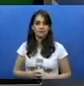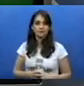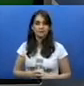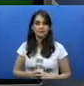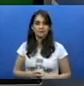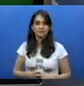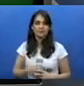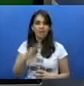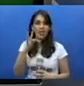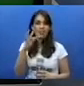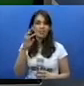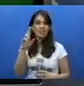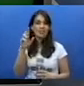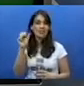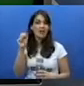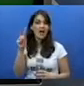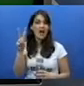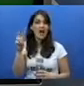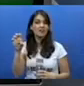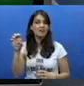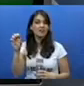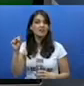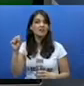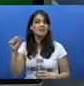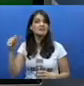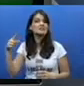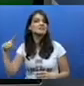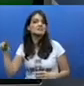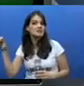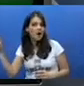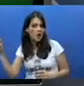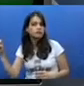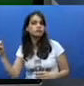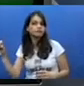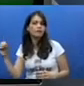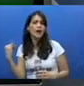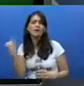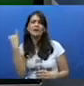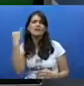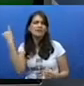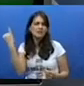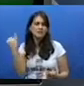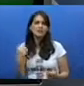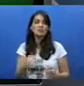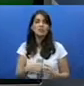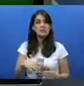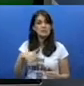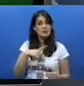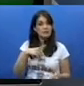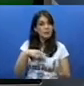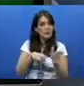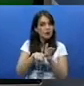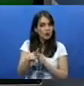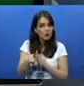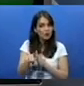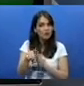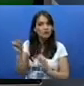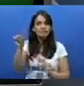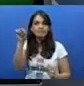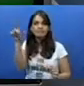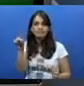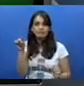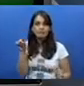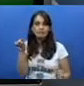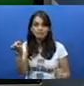de travessão. Letra maiúscula. É uma pergunta, ponto de interrogação.